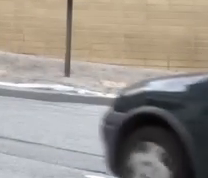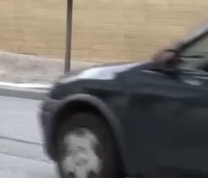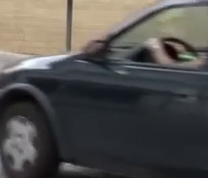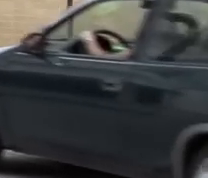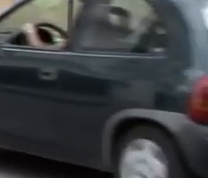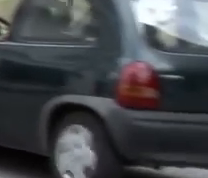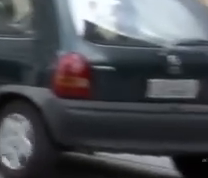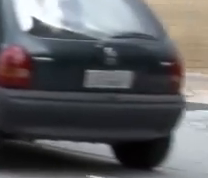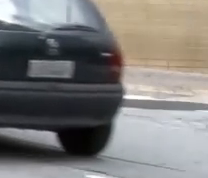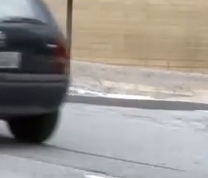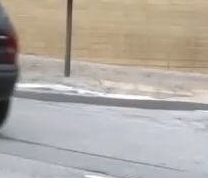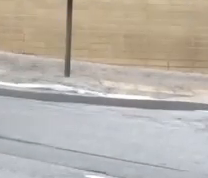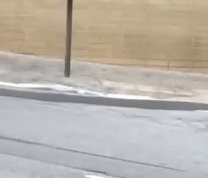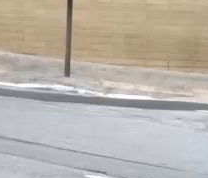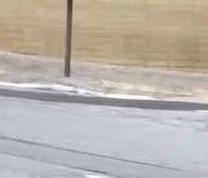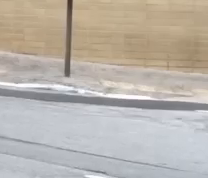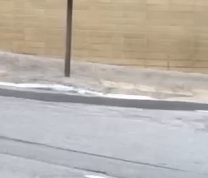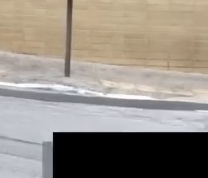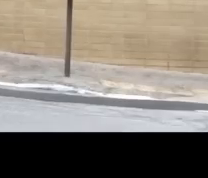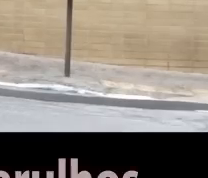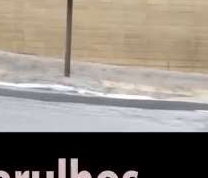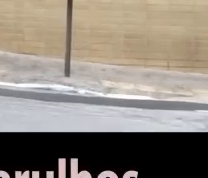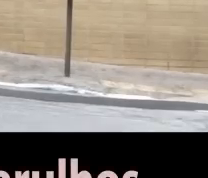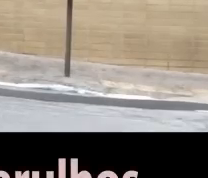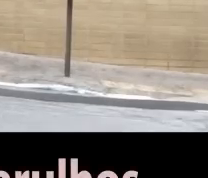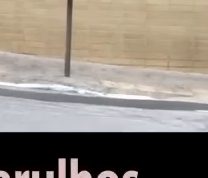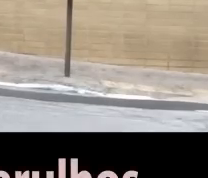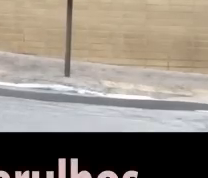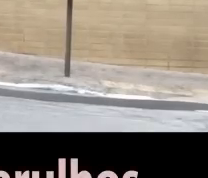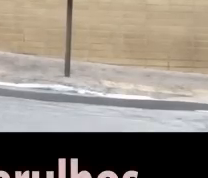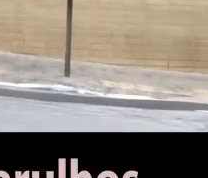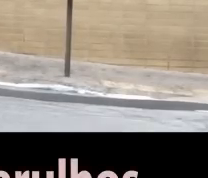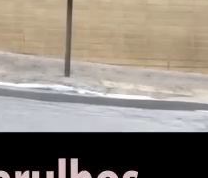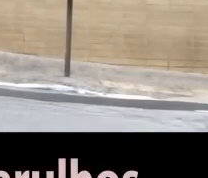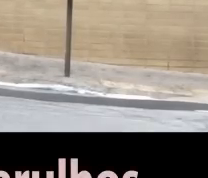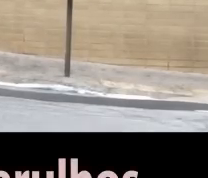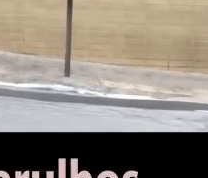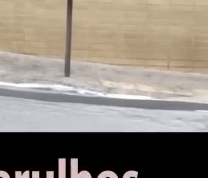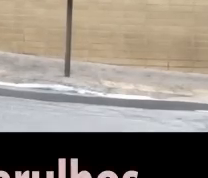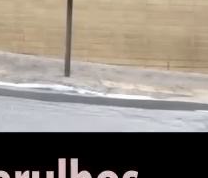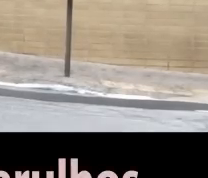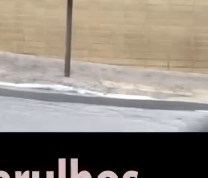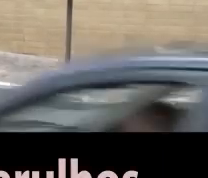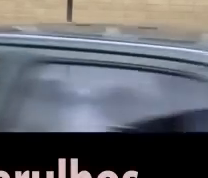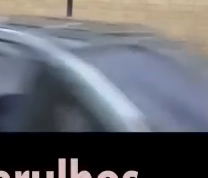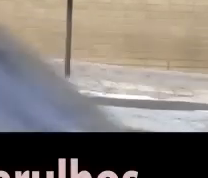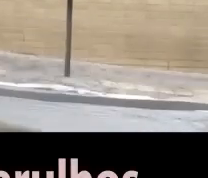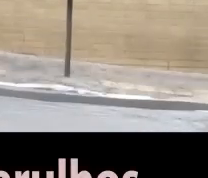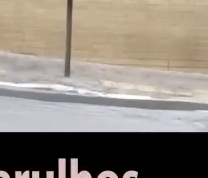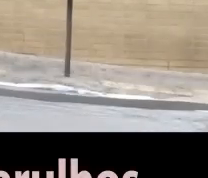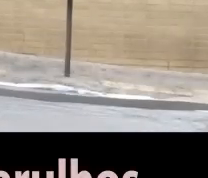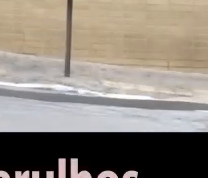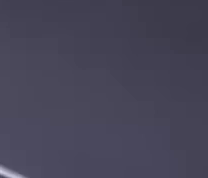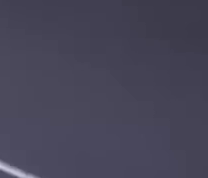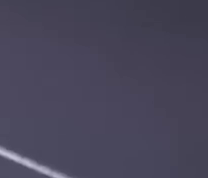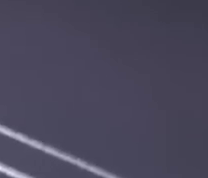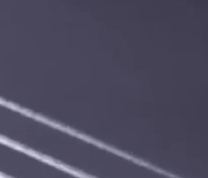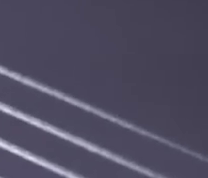e quiser ver a explicação aqui no Minuto Cidadão, entre em contato com a TV Câmara Guarulhos. Até a próxima!